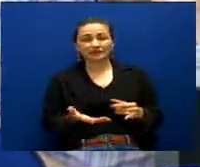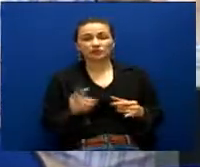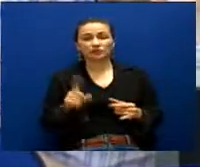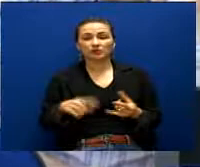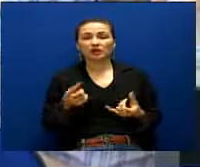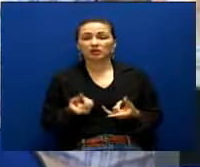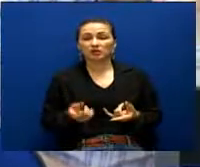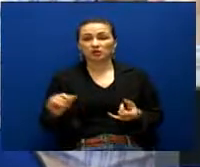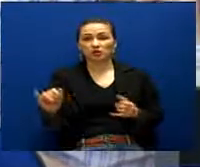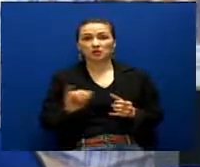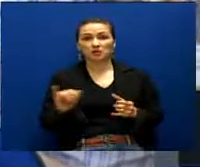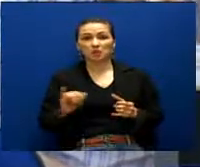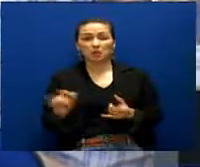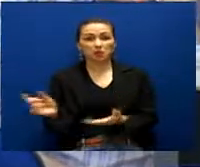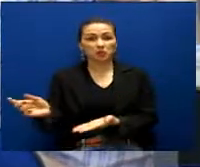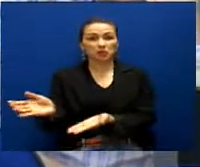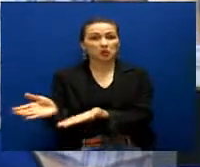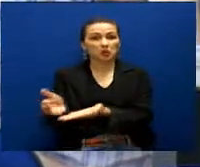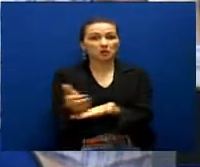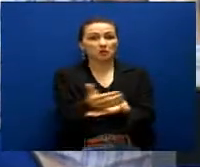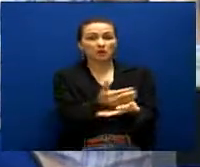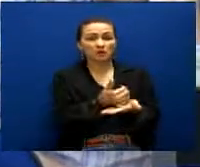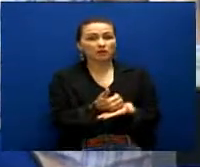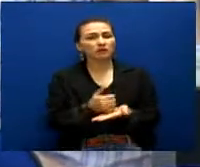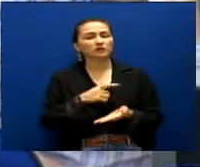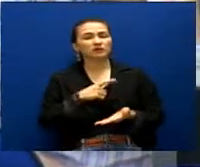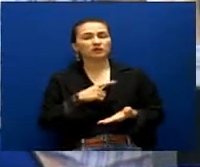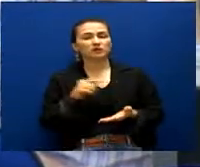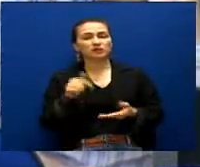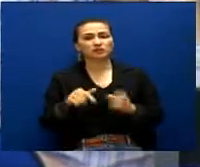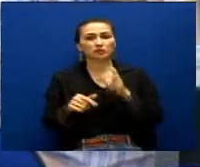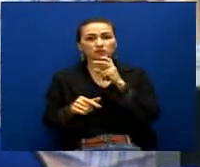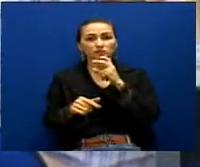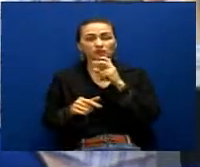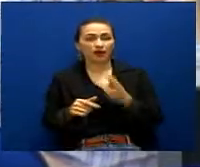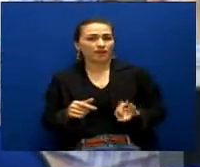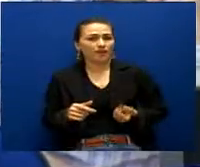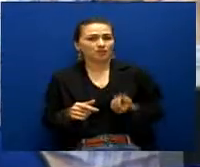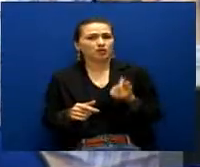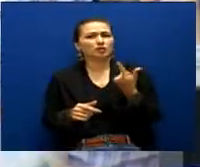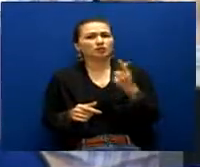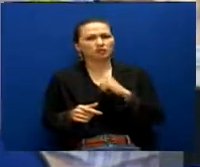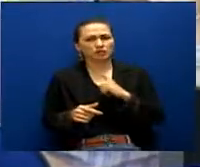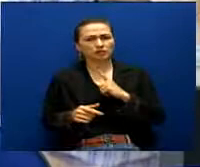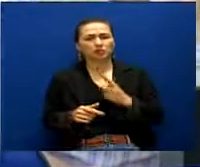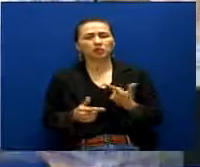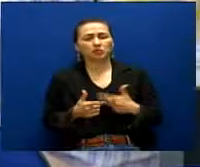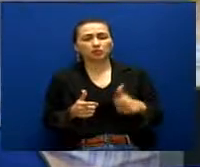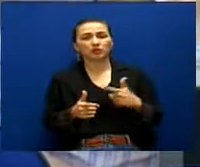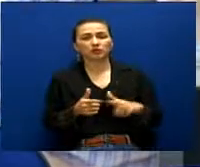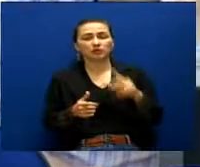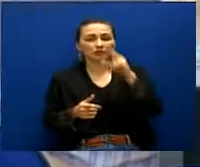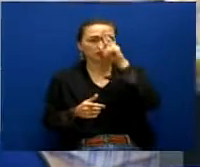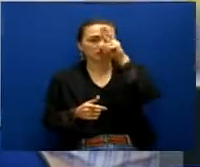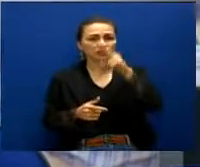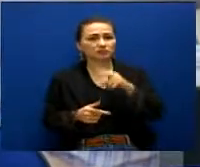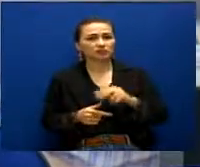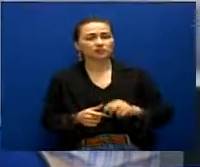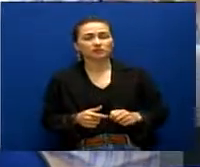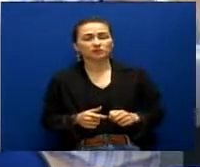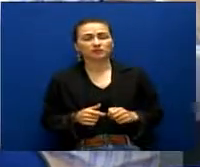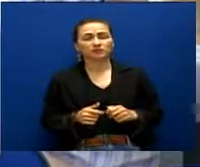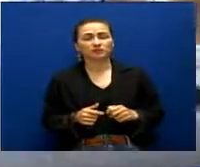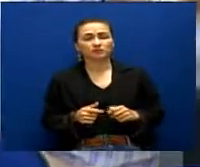regiões do estado de São Paulo mais ricas. Nós temos essa defasagem. Então, é um caso complicadíssimo se nós não temos